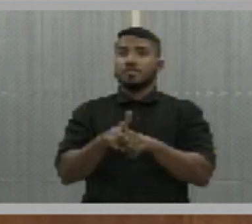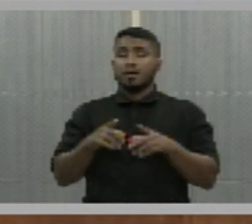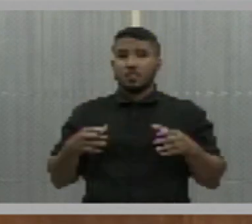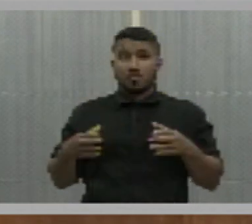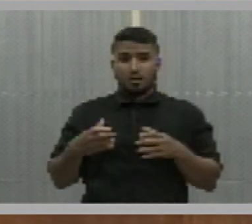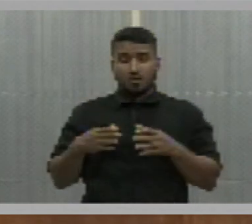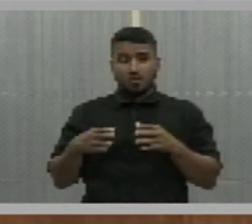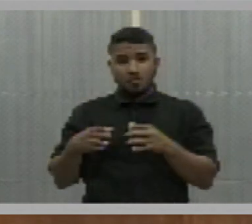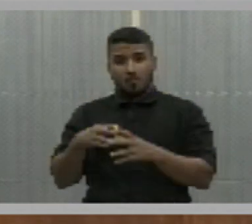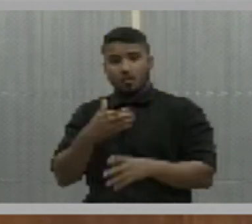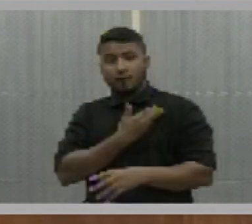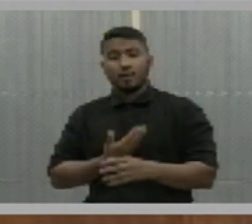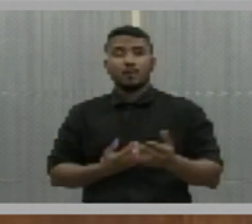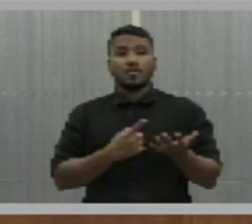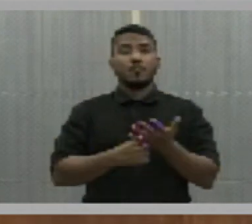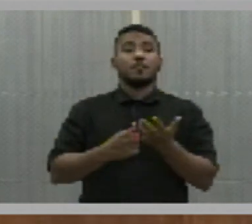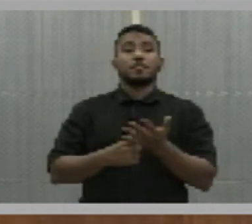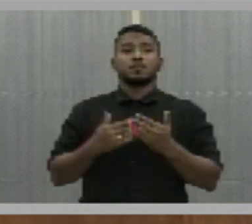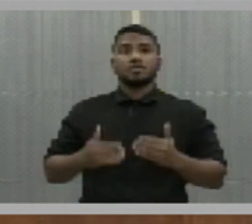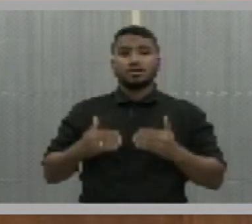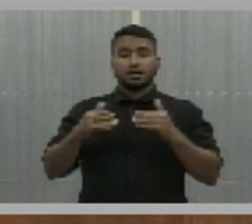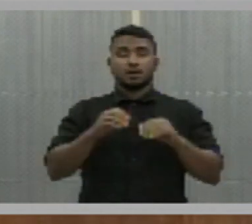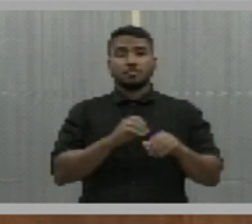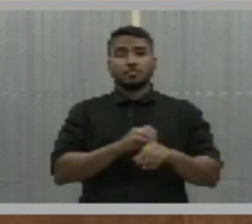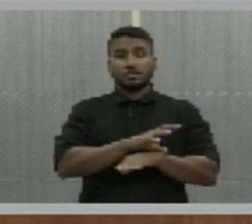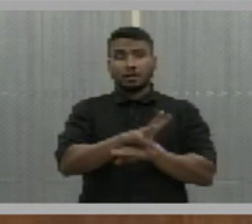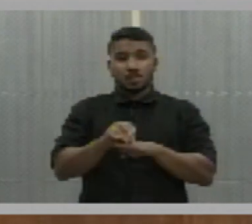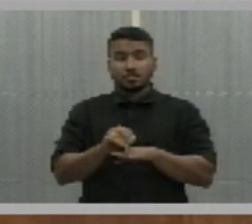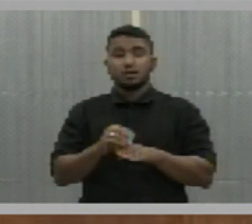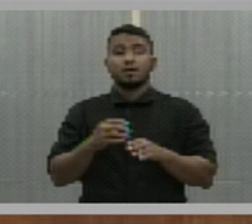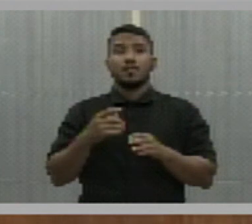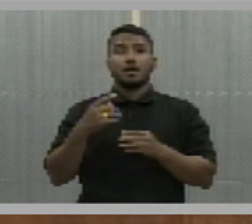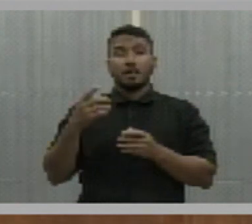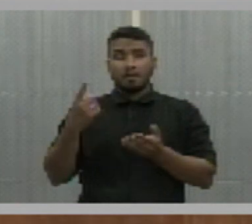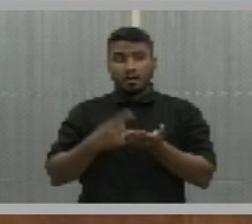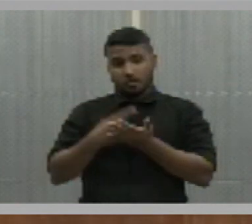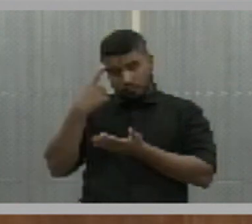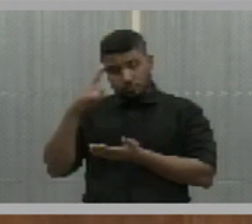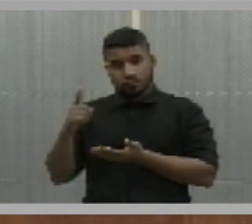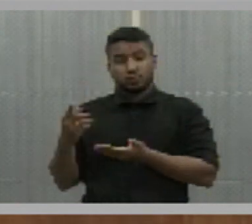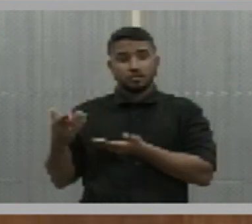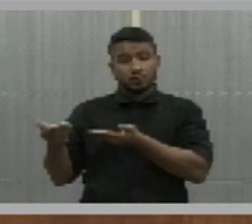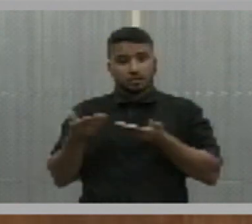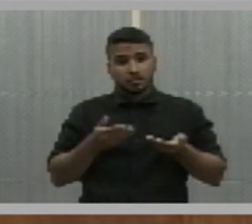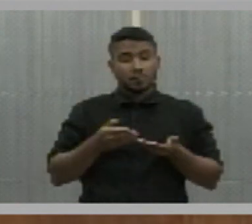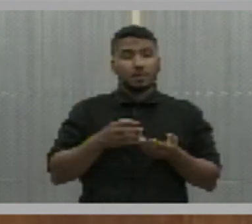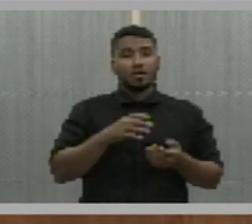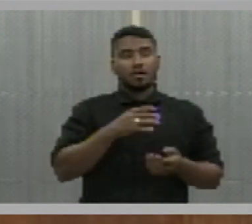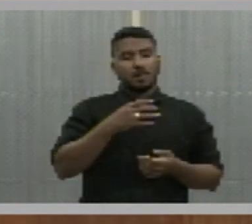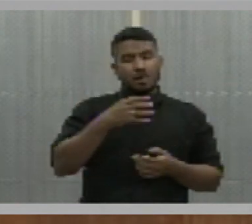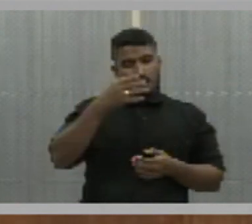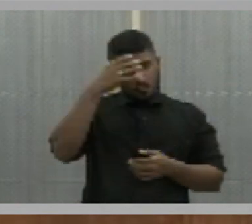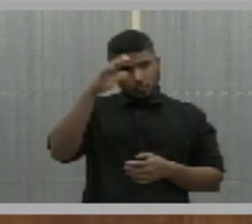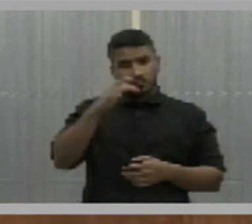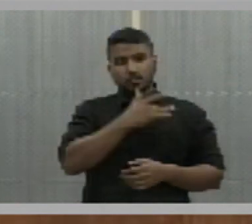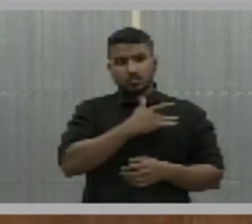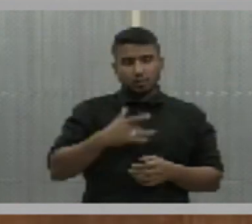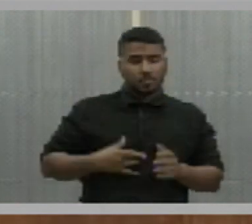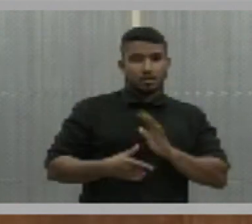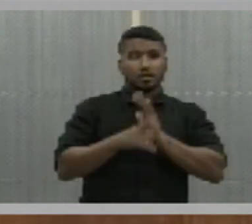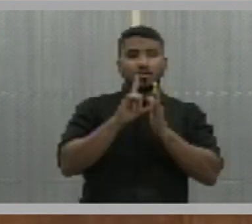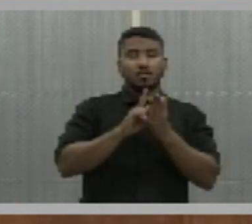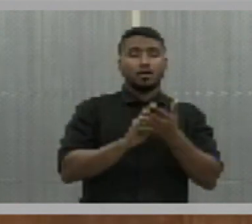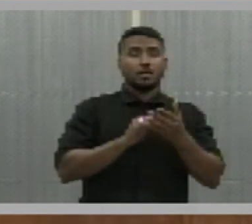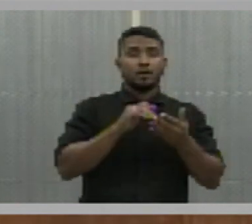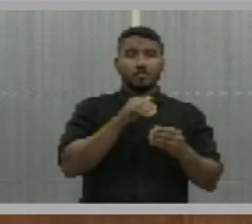defina com o secretário estadual de educação a data de sua visita à Comissão de Educação, Cultura e Saúde, antes da apreciação do